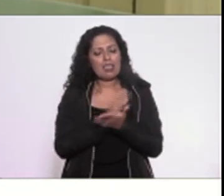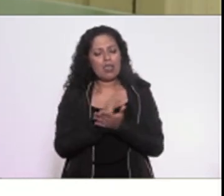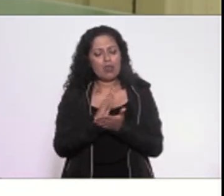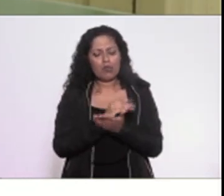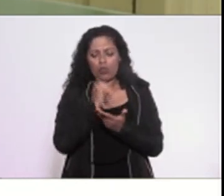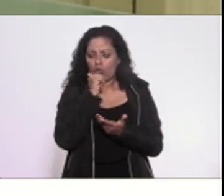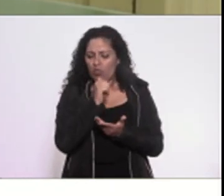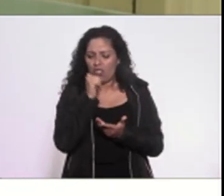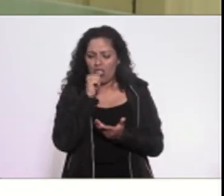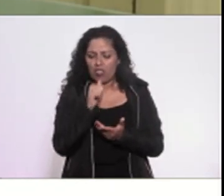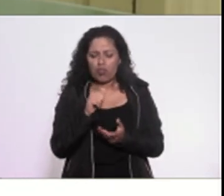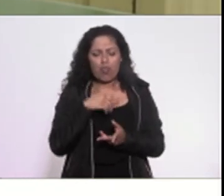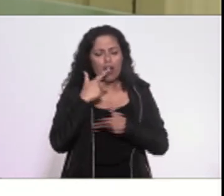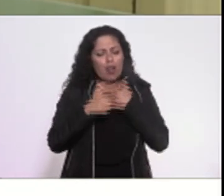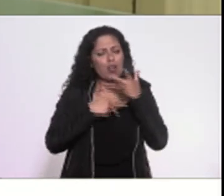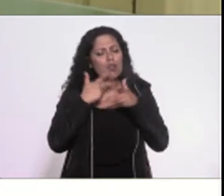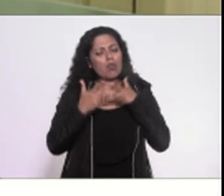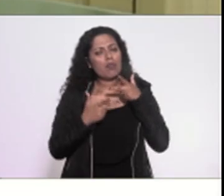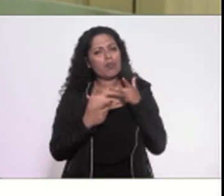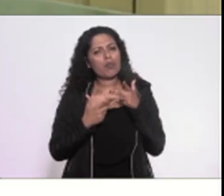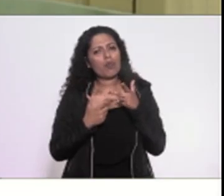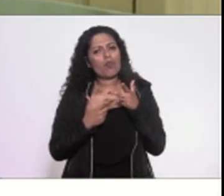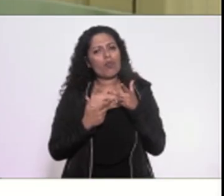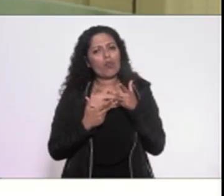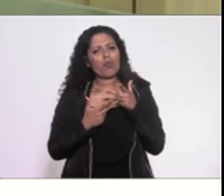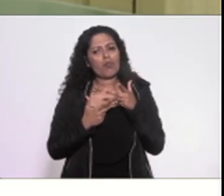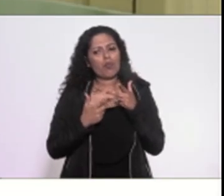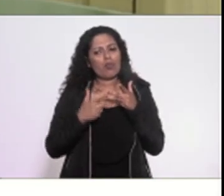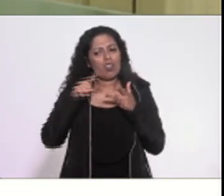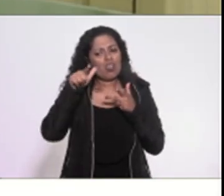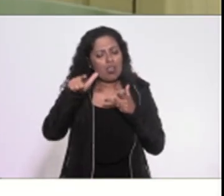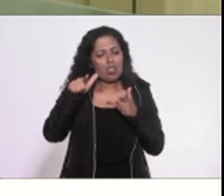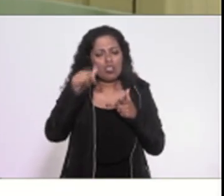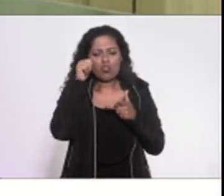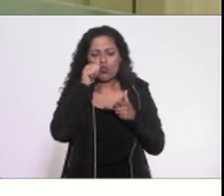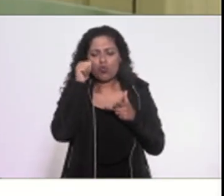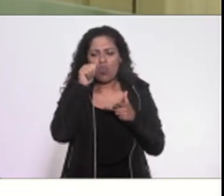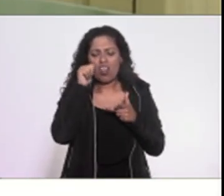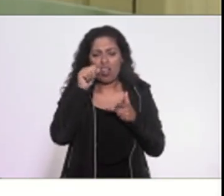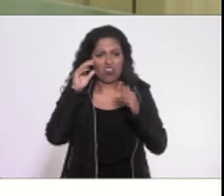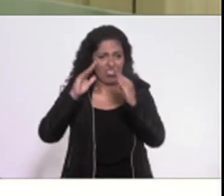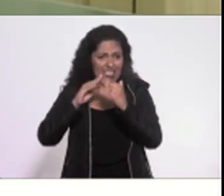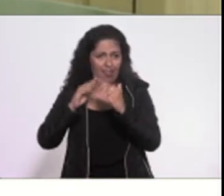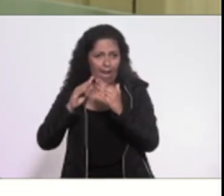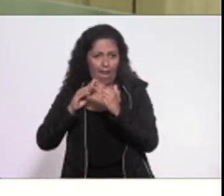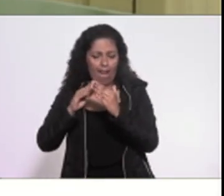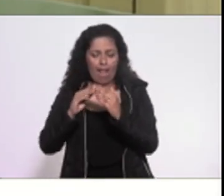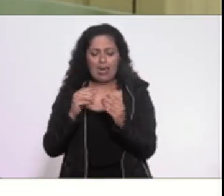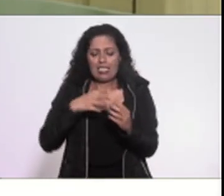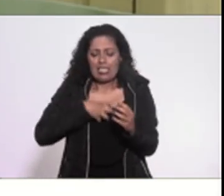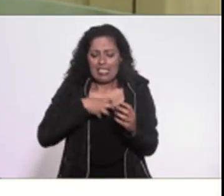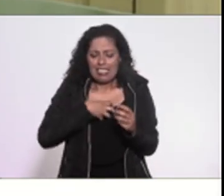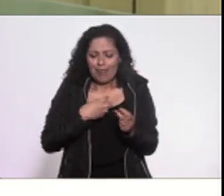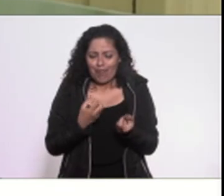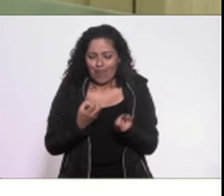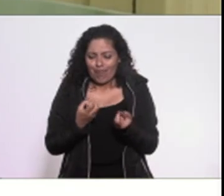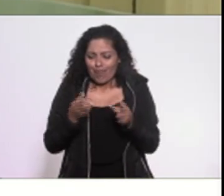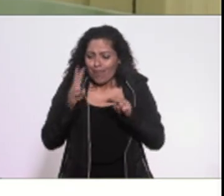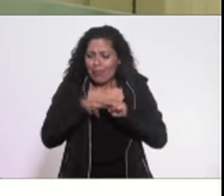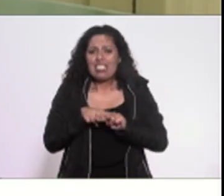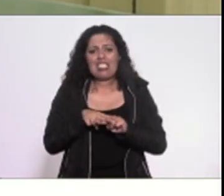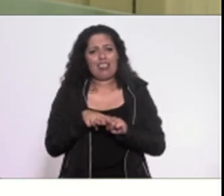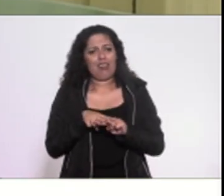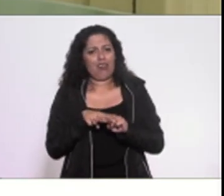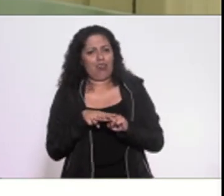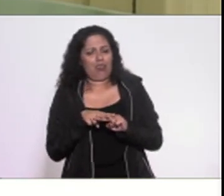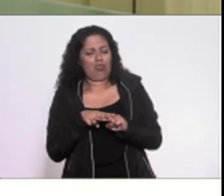a falar sobre a questão de que elas se sentiam presas, né? E